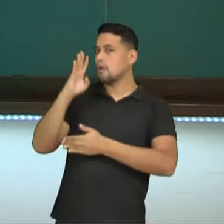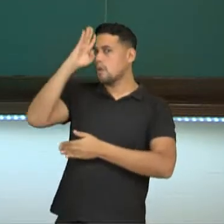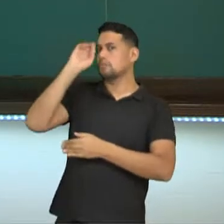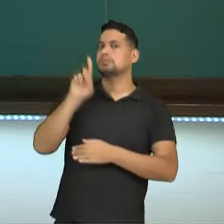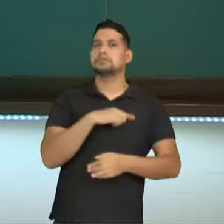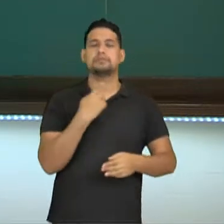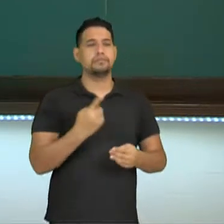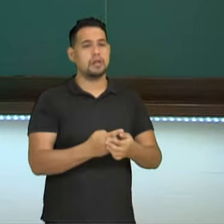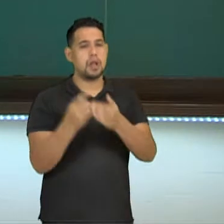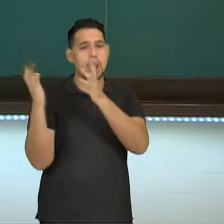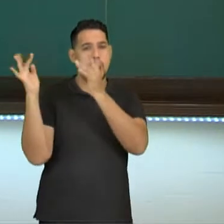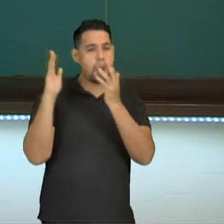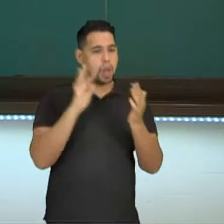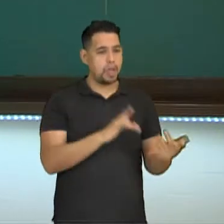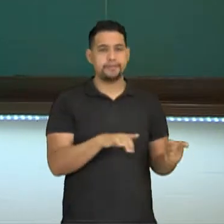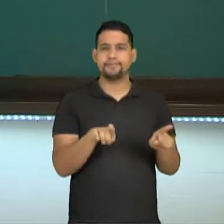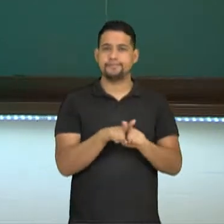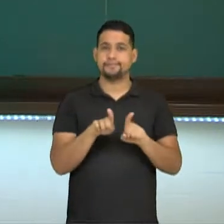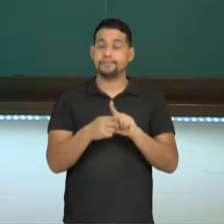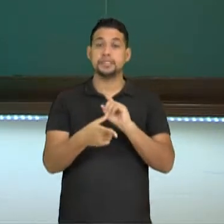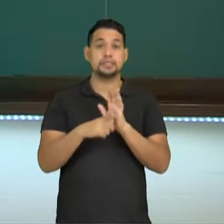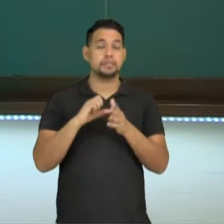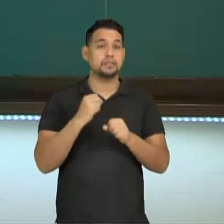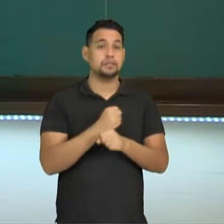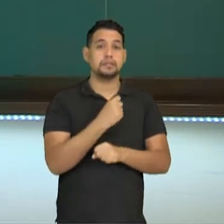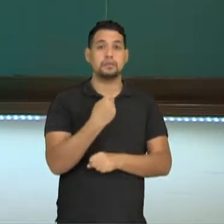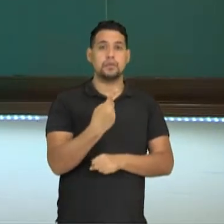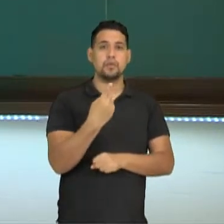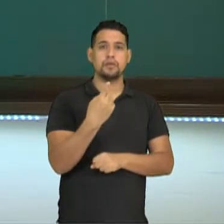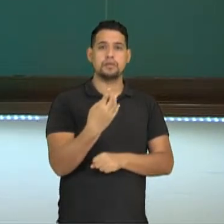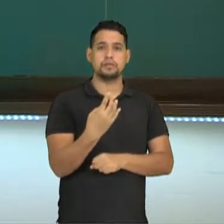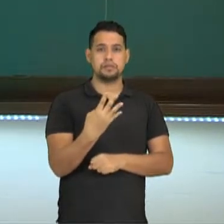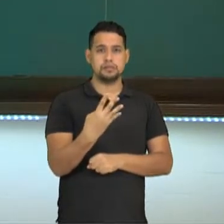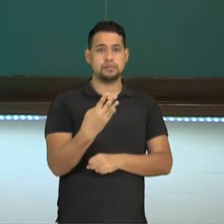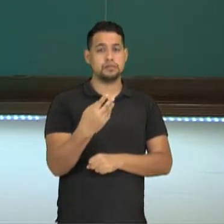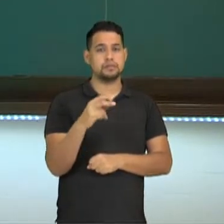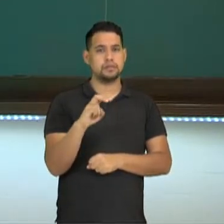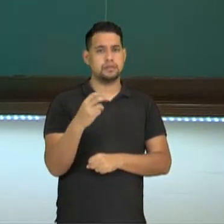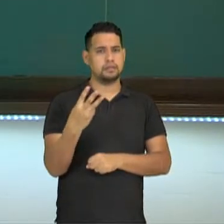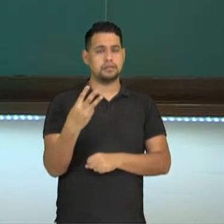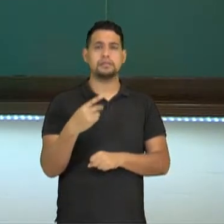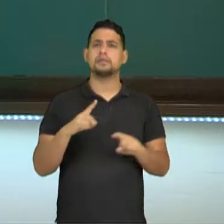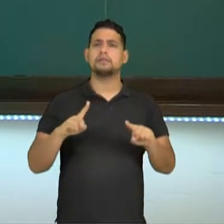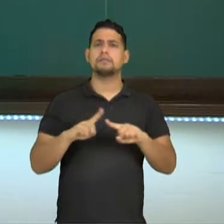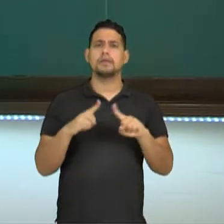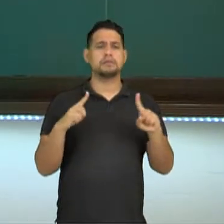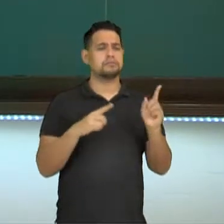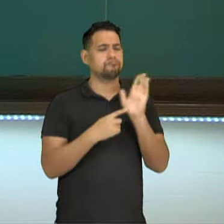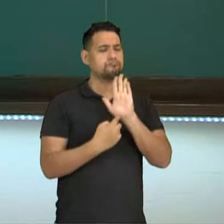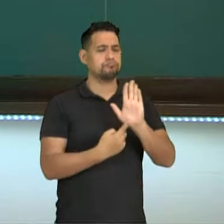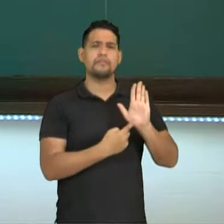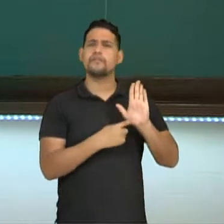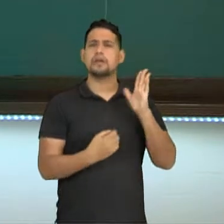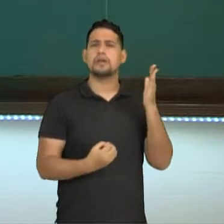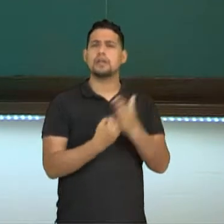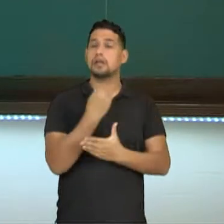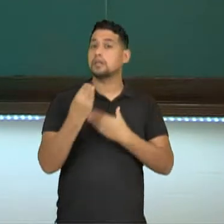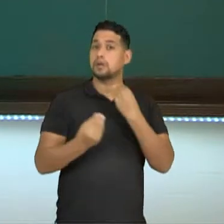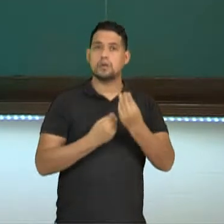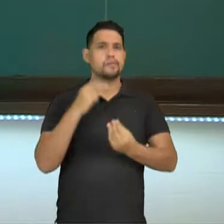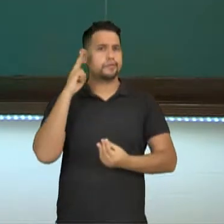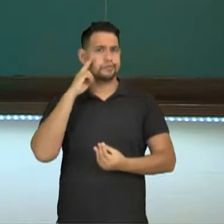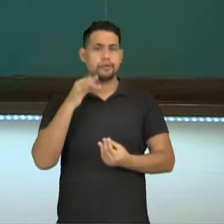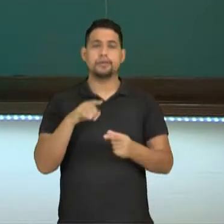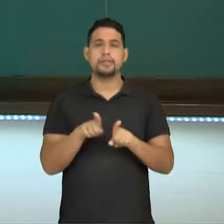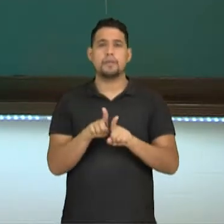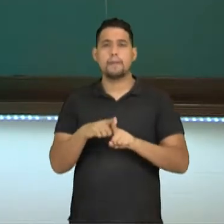a decadência também da Idade Média antes do ano de 1453. Essa expressão foi inventada por historiadores,